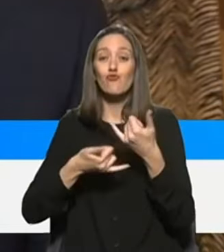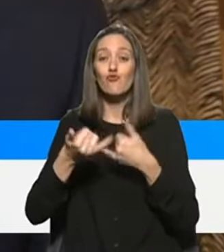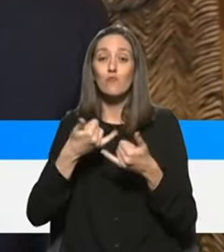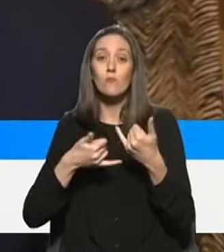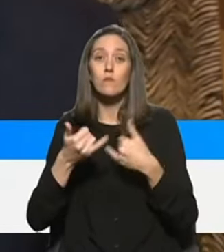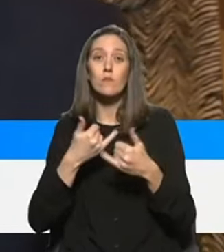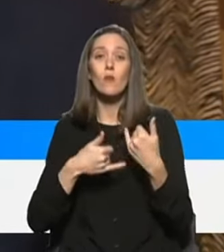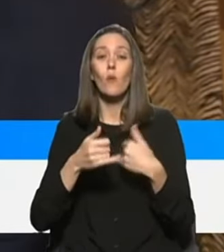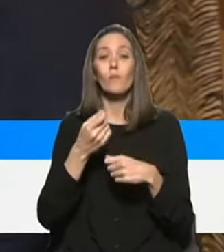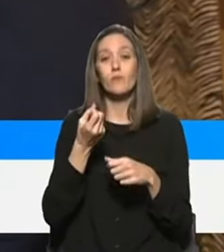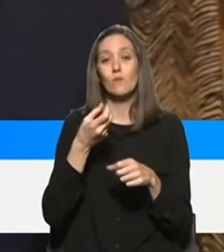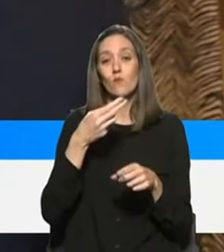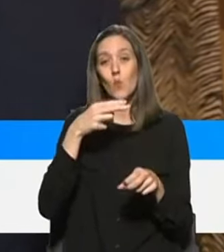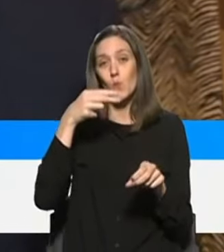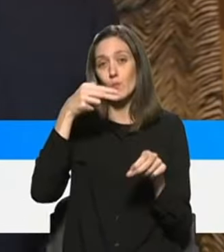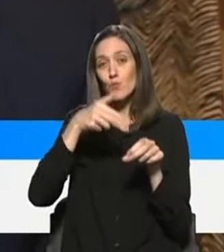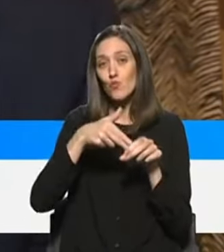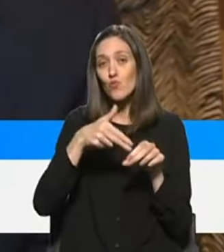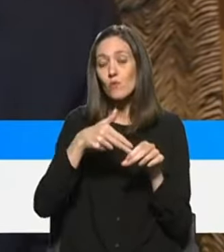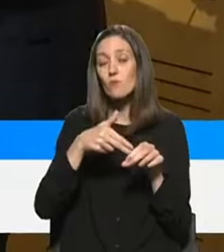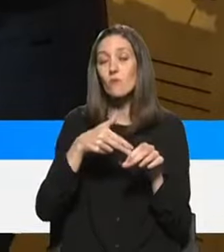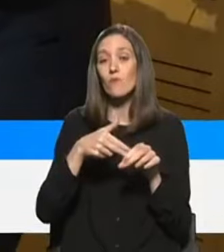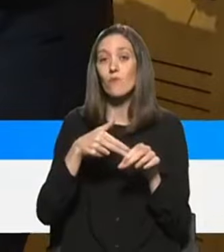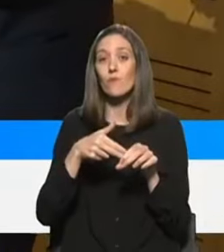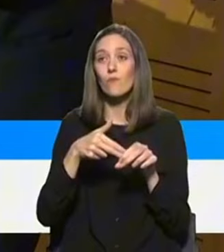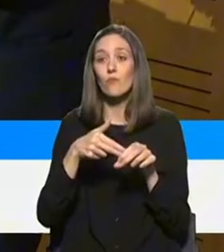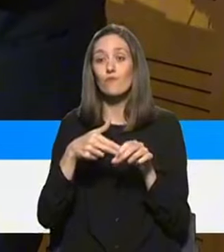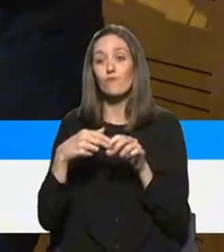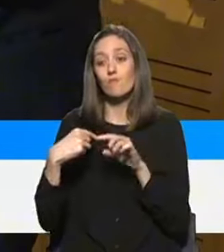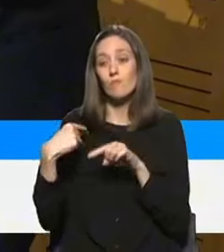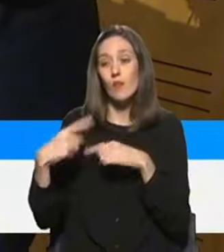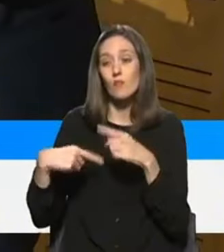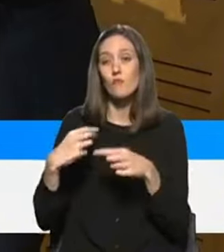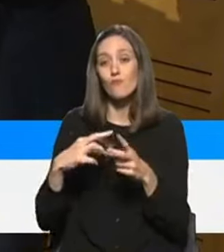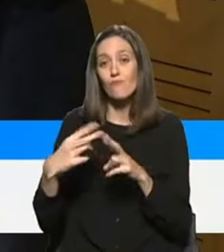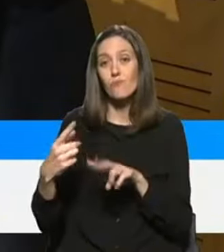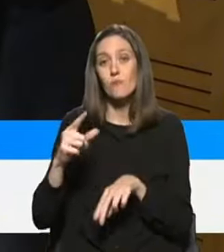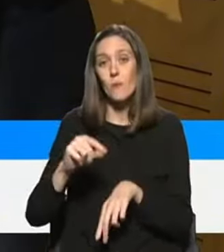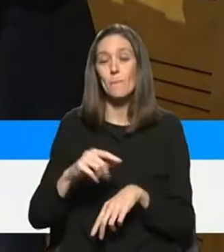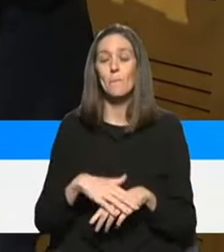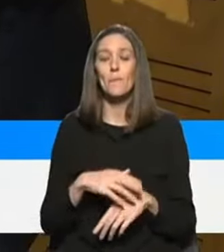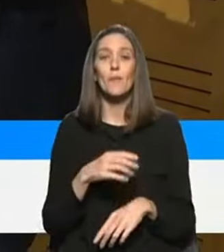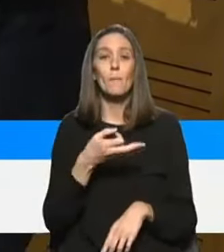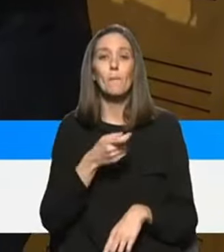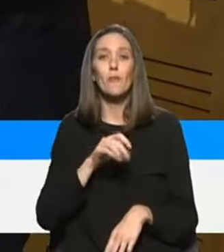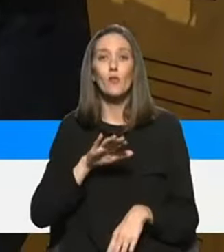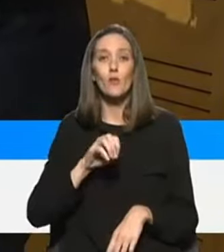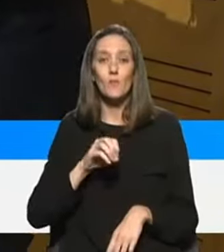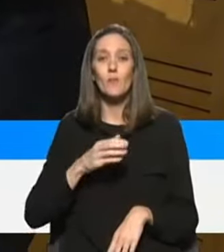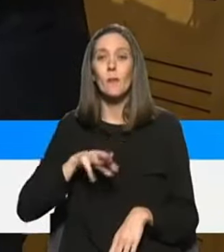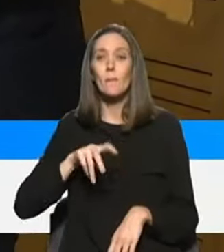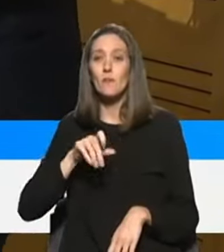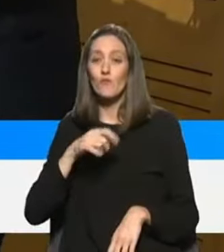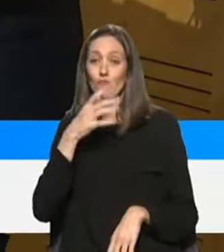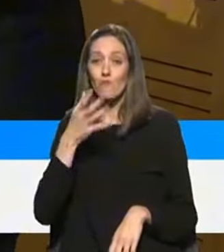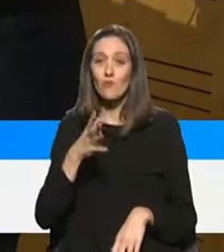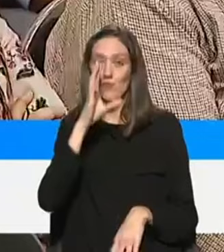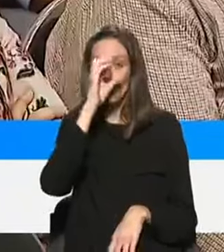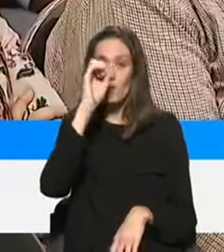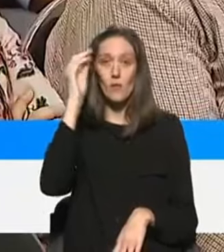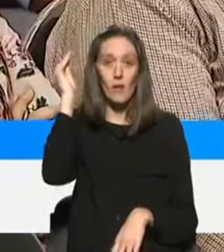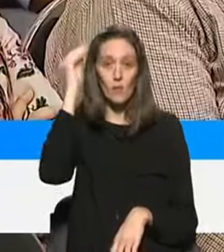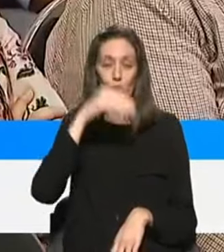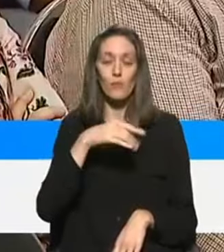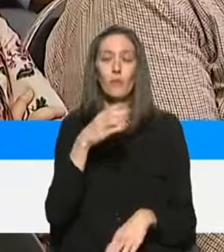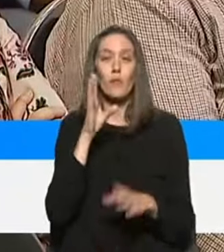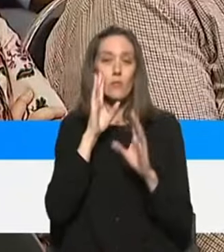são os combustíveis derivados dos fósseis tradicionais. Pedro Machado diz que o Governo da República está atento às necessidades